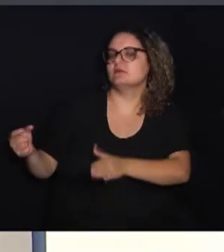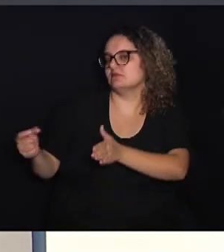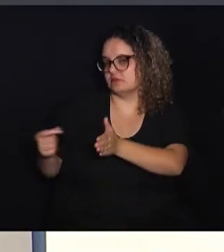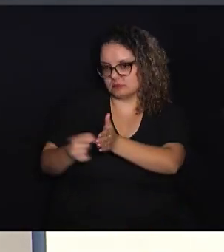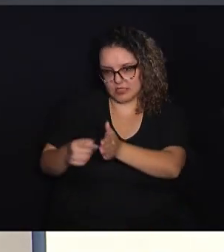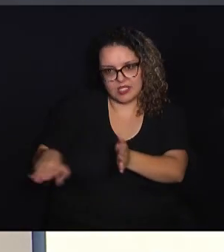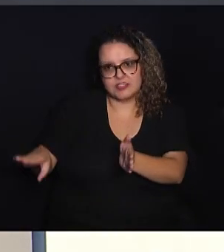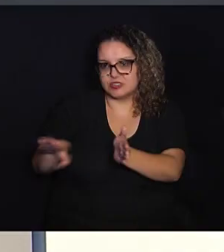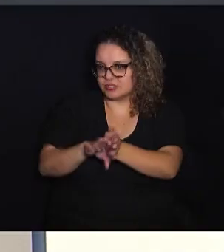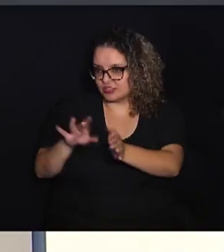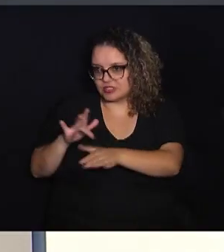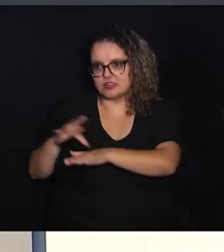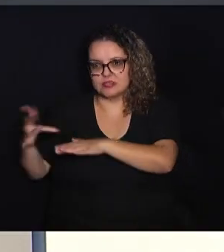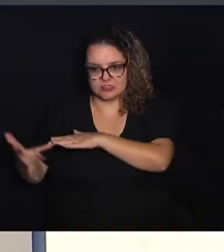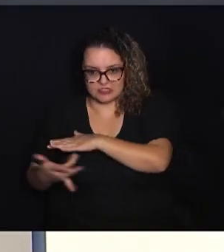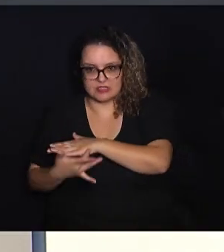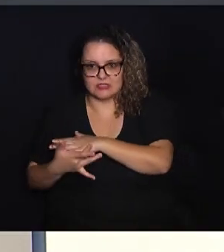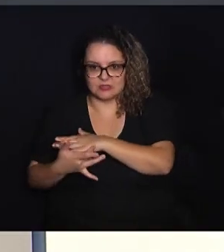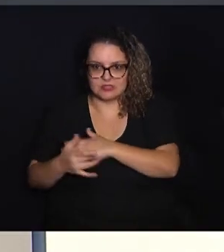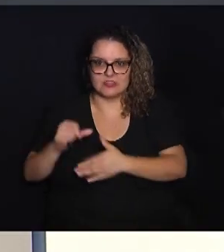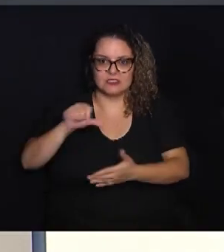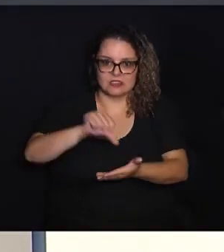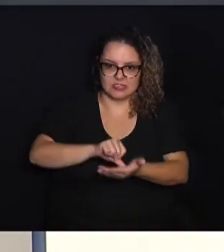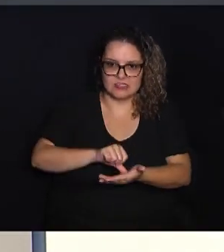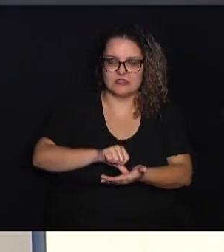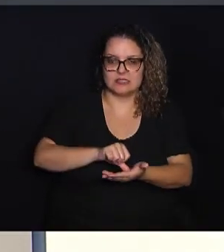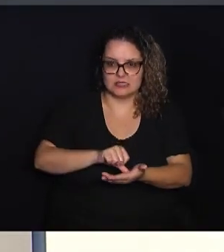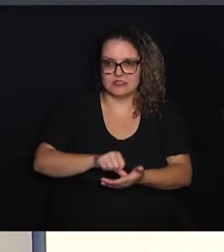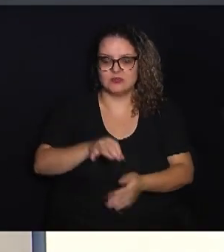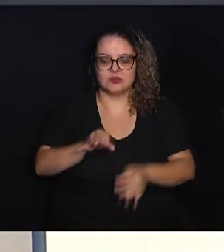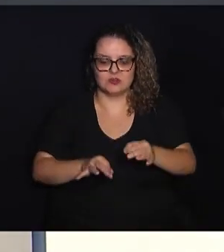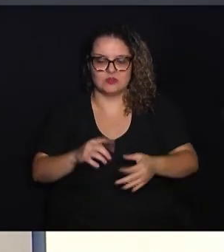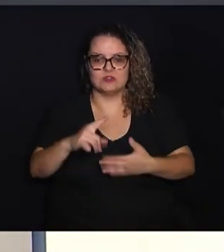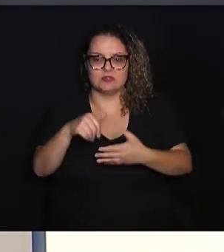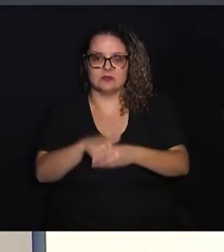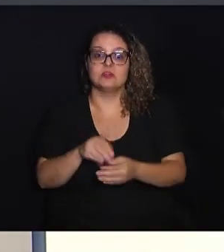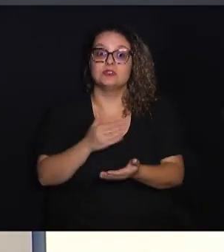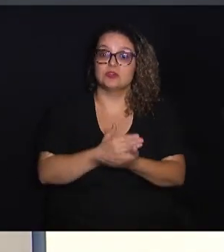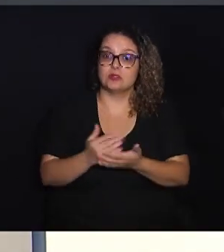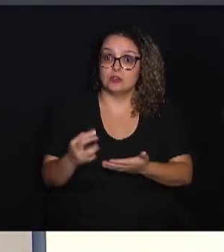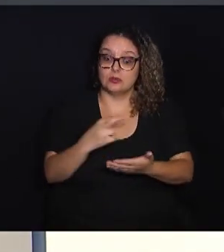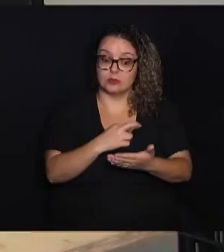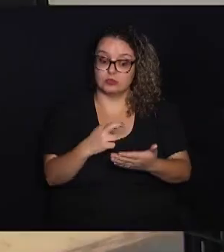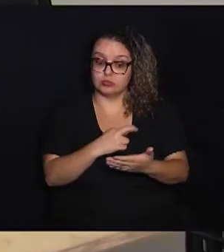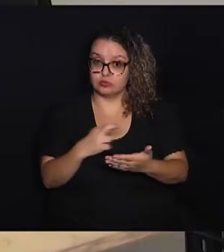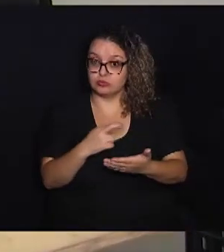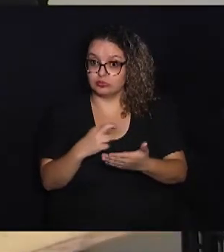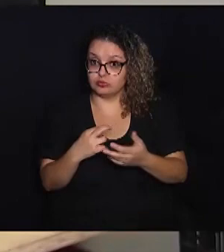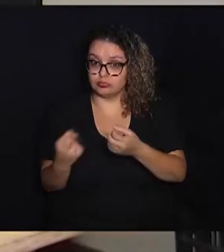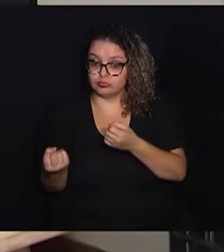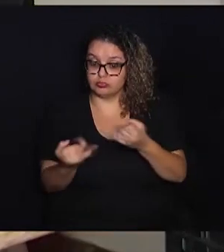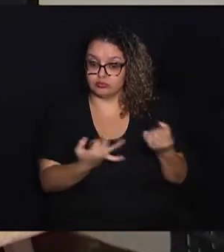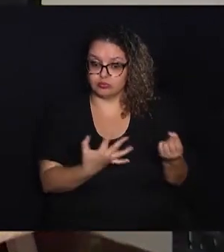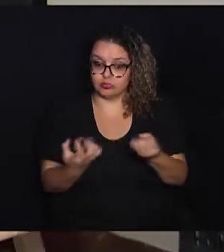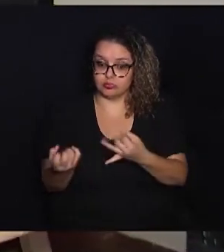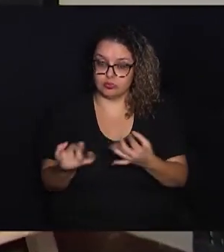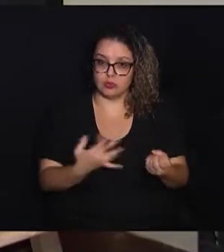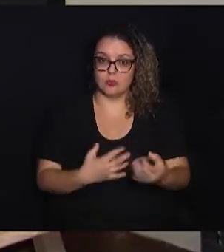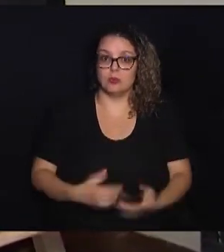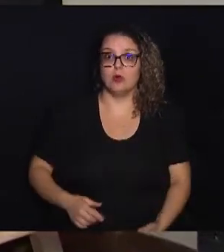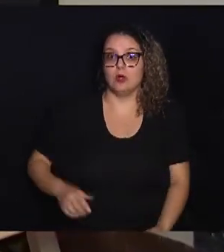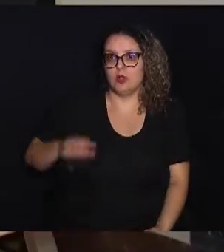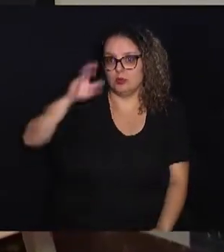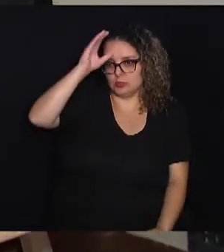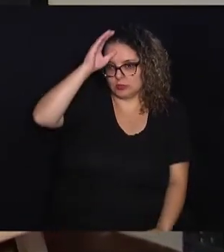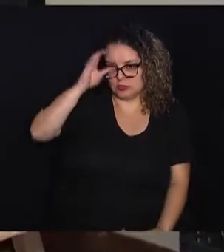chegando aqui na sede da Justiça Eleitoral e a gente já comece a apuração. O eleitor ele vai poder